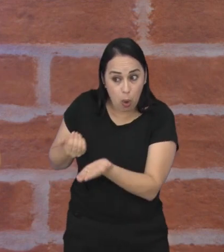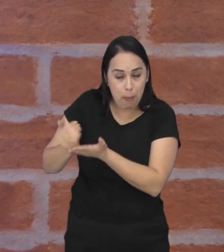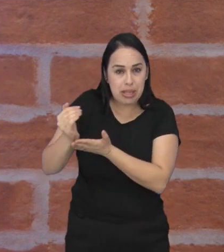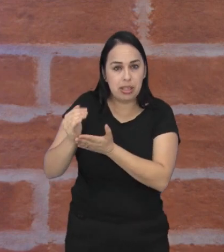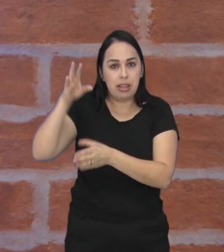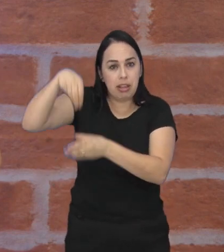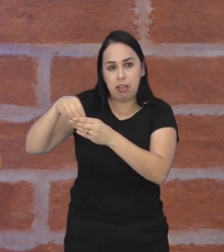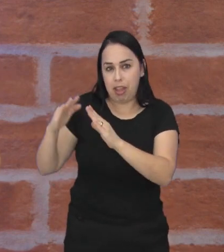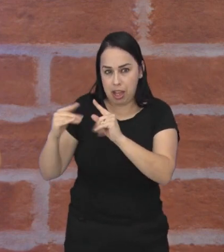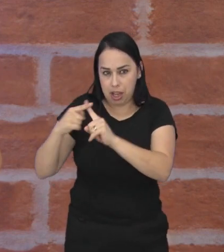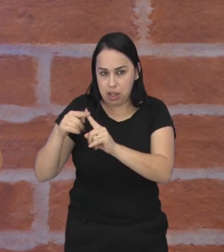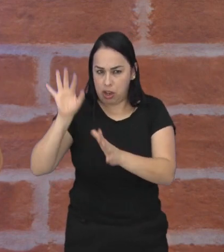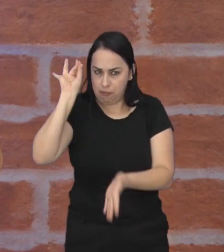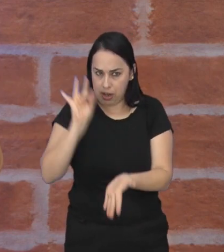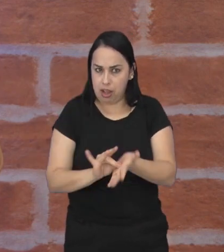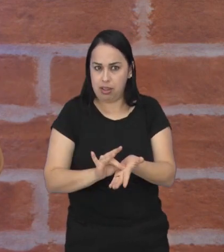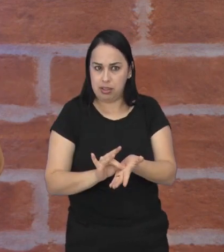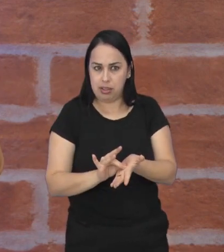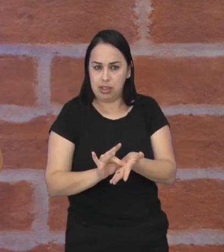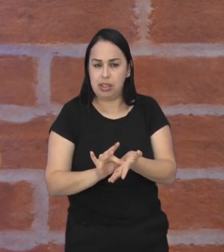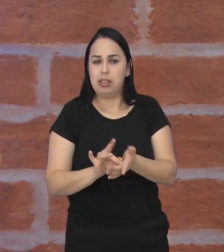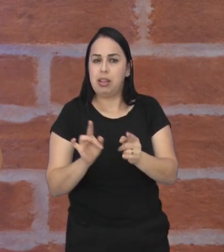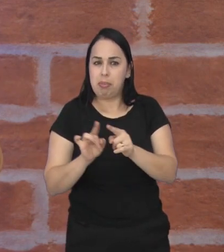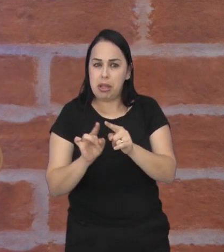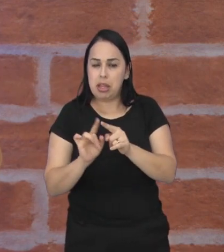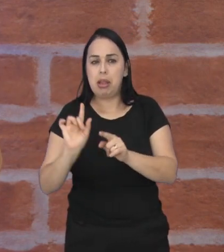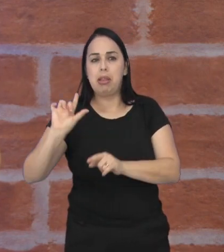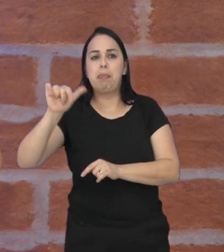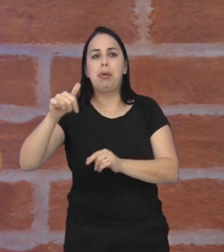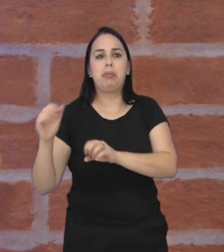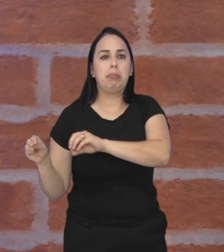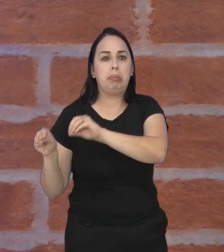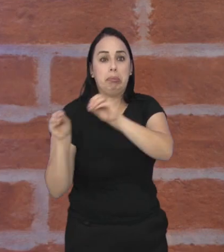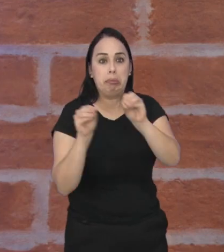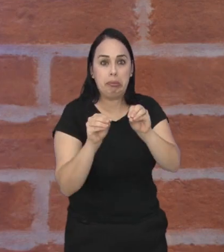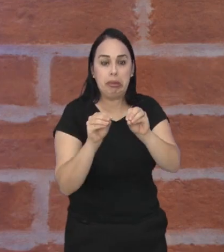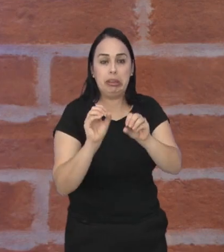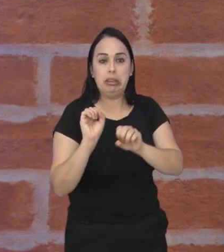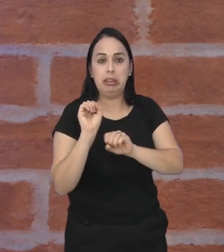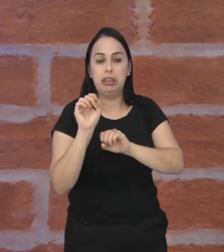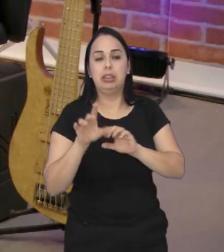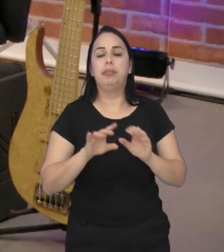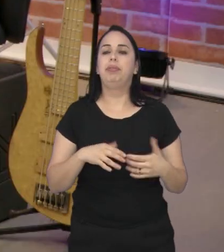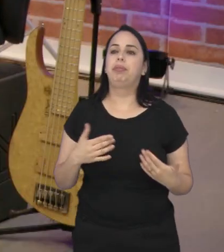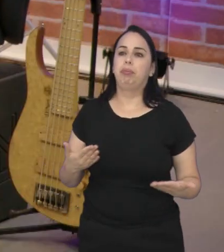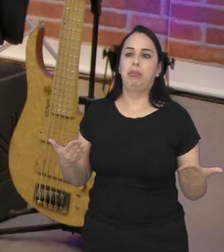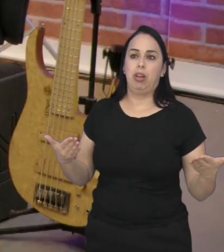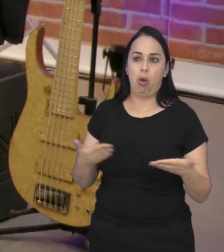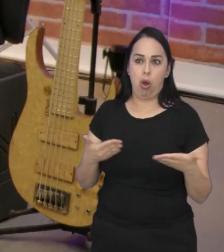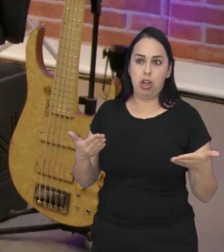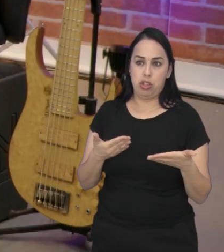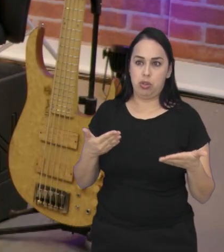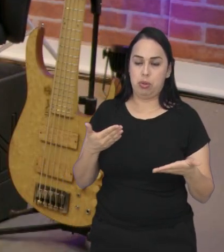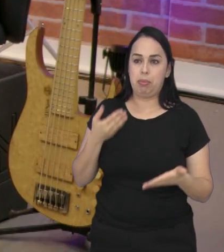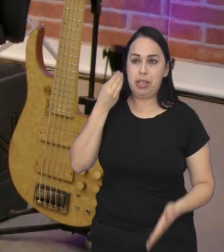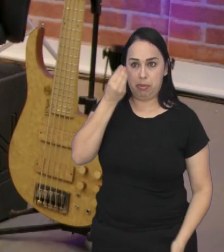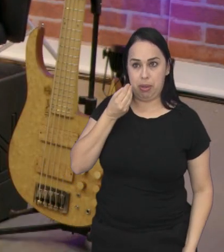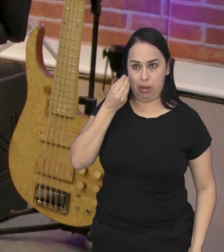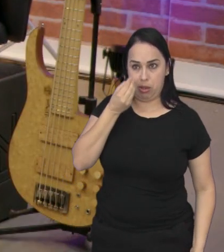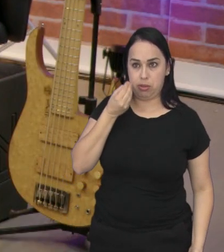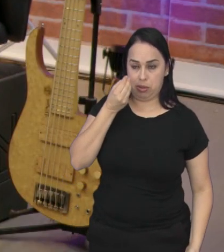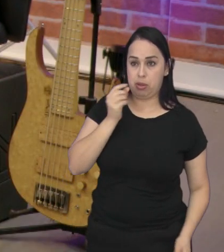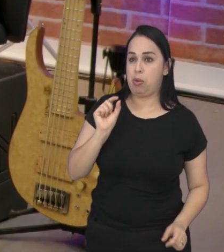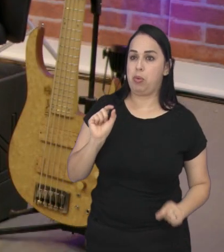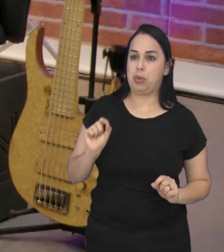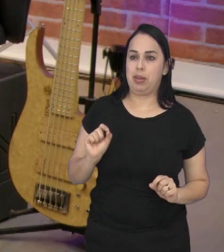hoje começaram na igreja, isso é real, tanto os que estão fora da igreja, enfim, os caras hoje, famosos, assim. Hoje, assim, tendo esse convívio que eu